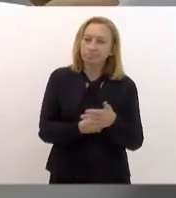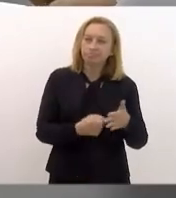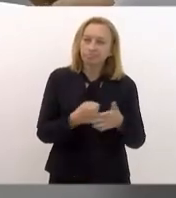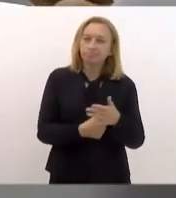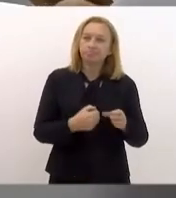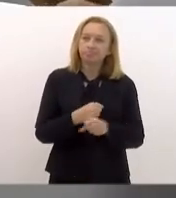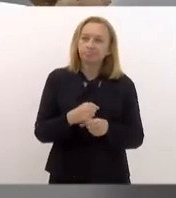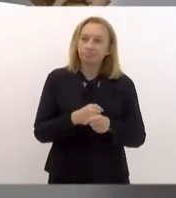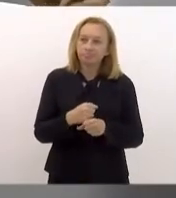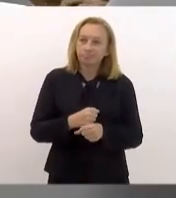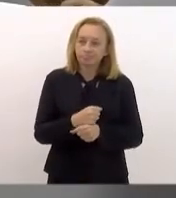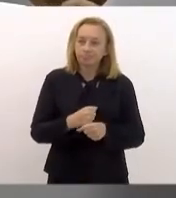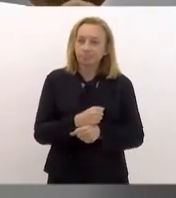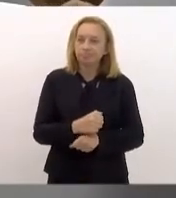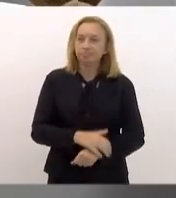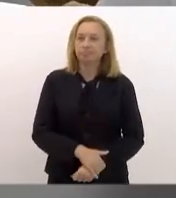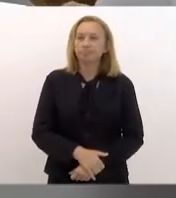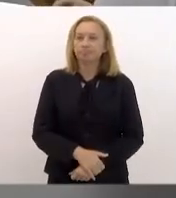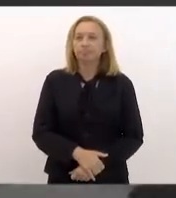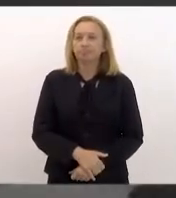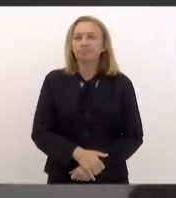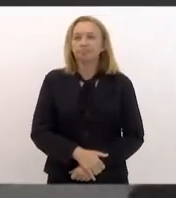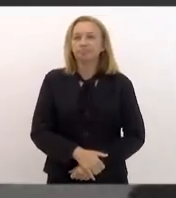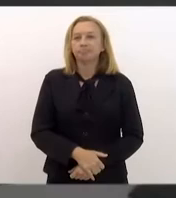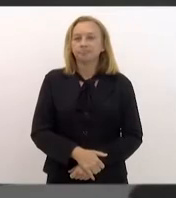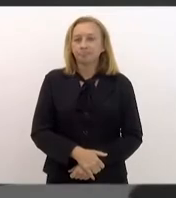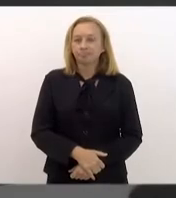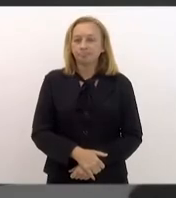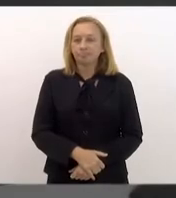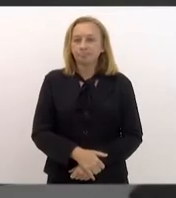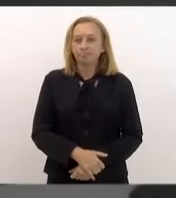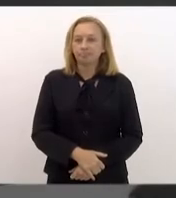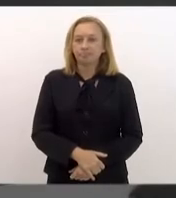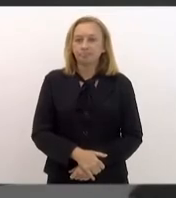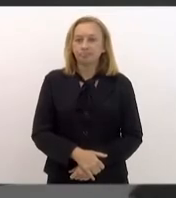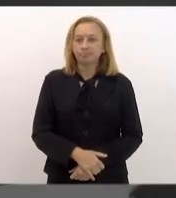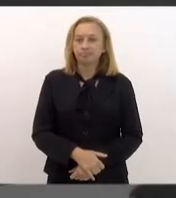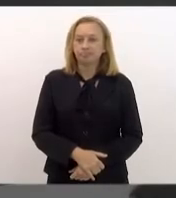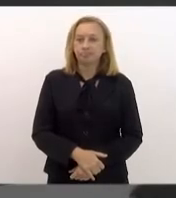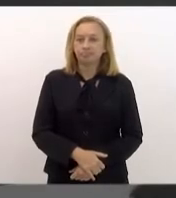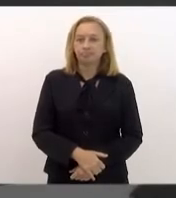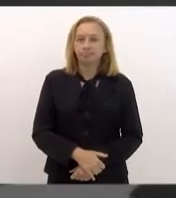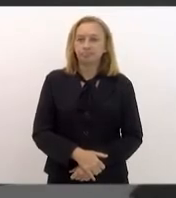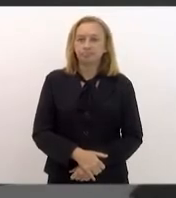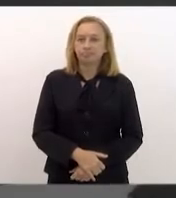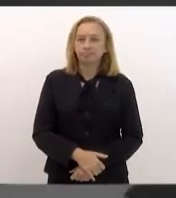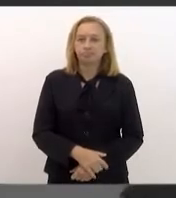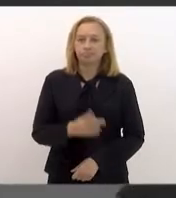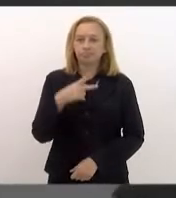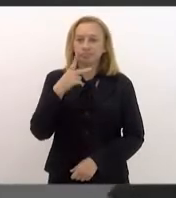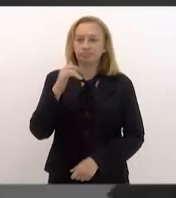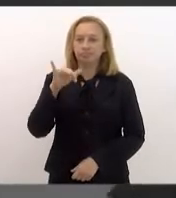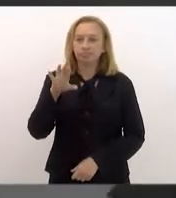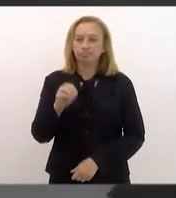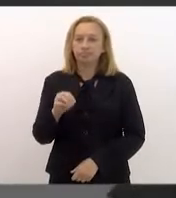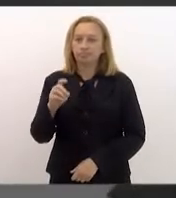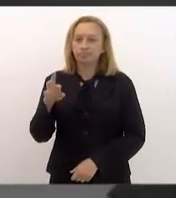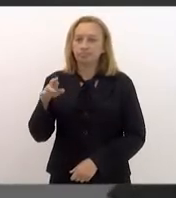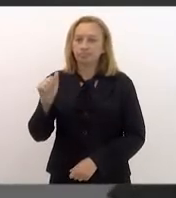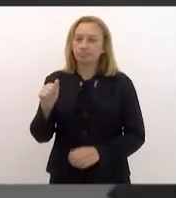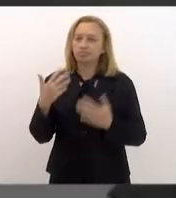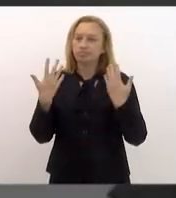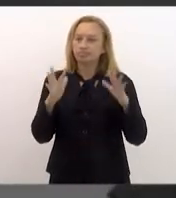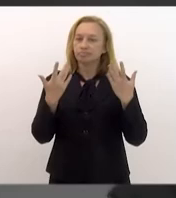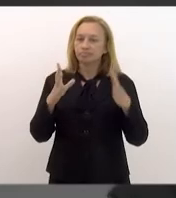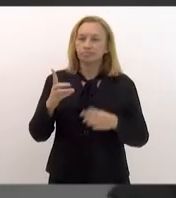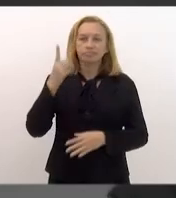tempo. O Leandro Guimarães, que também caminha muito tempo nessa estrada. Em especial, falar sobre o Arco Metropolitano. Parabenizar o